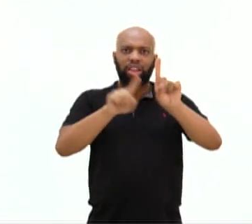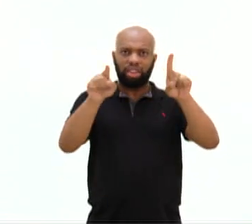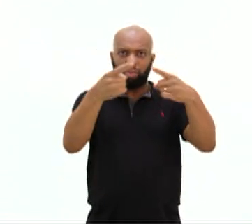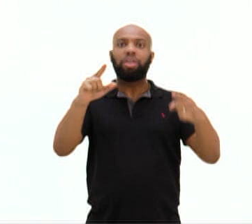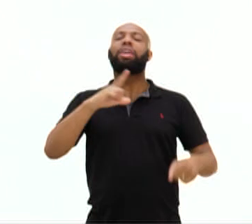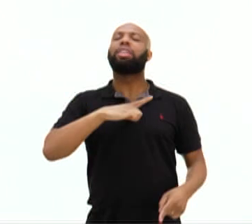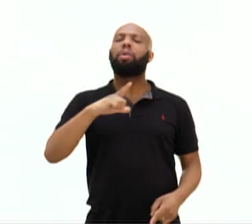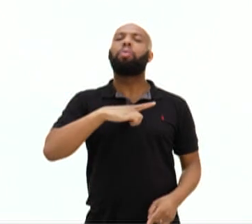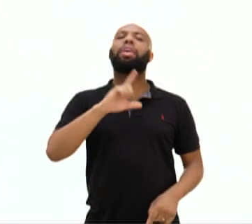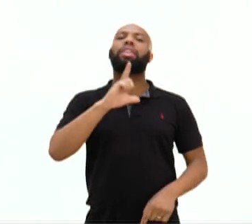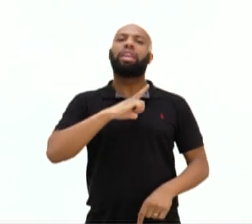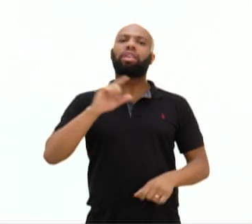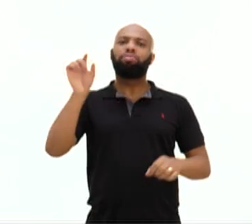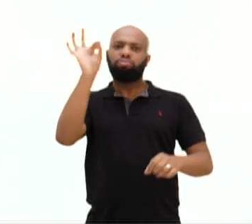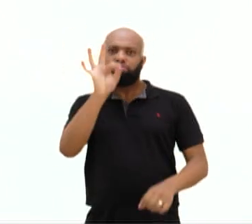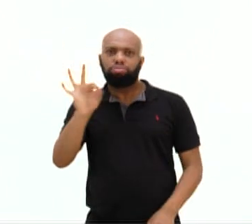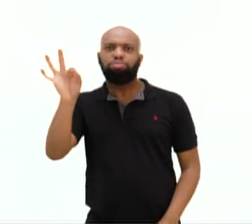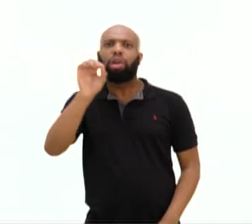mosquito como vetor?